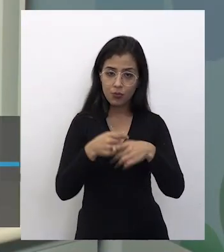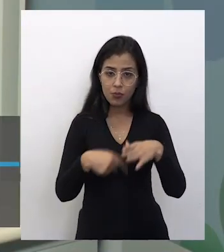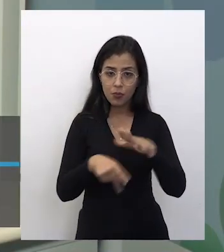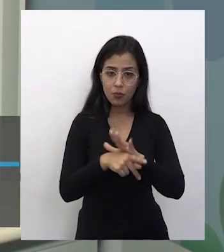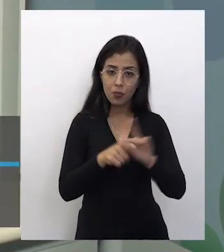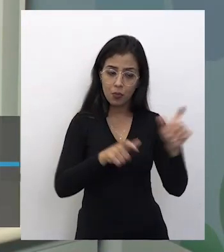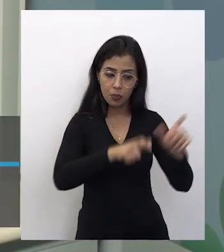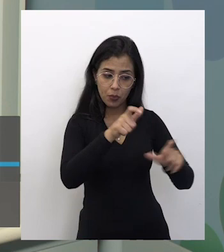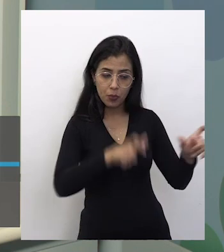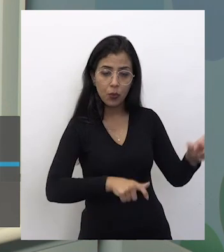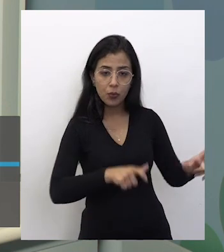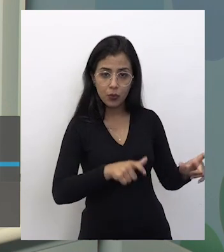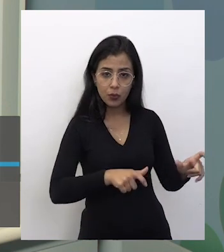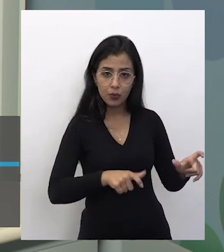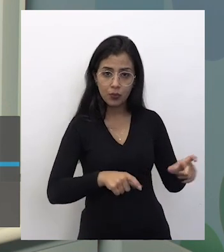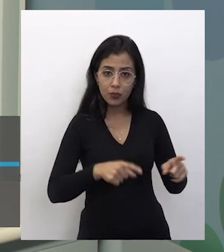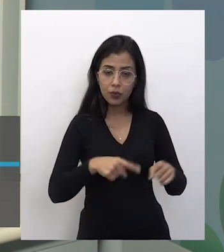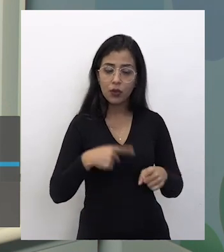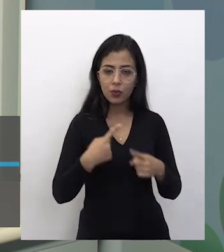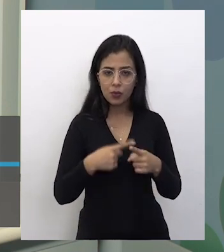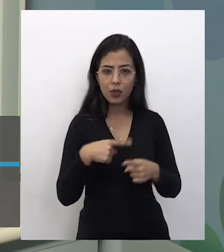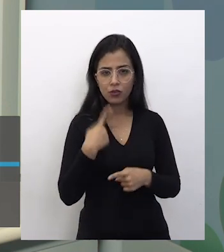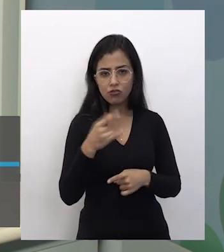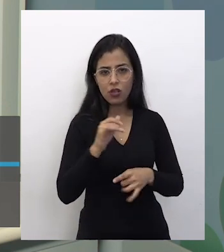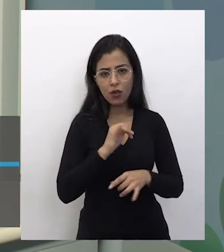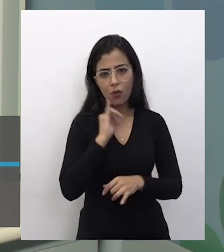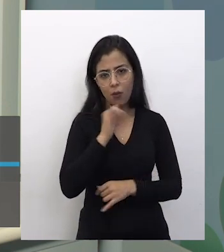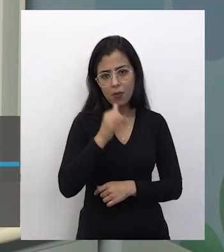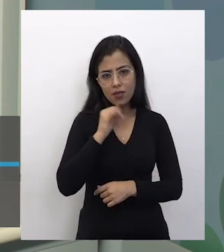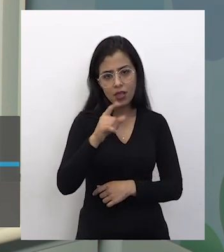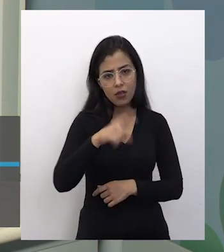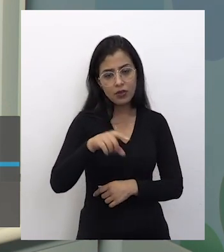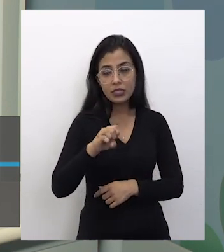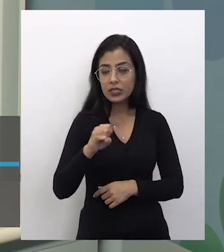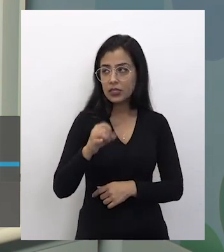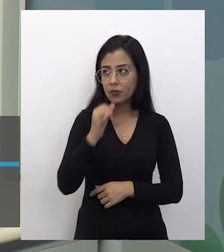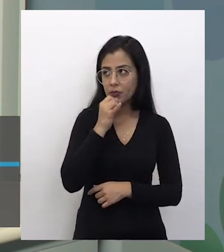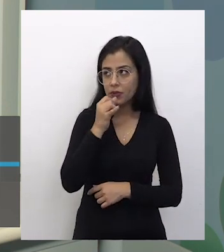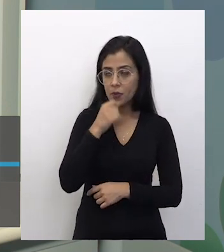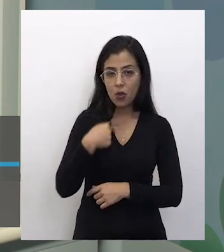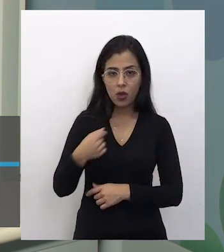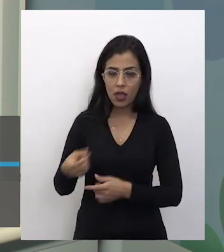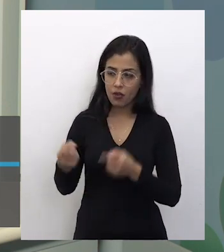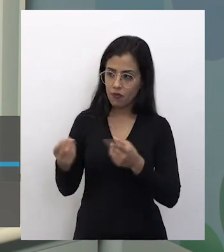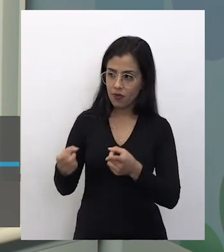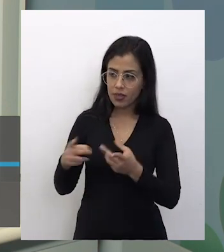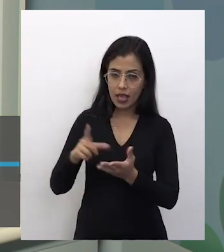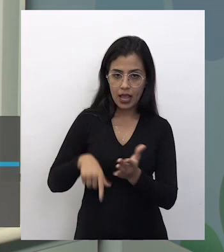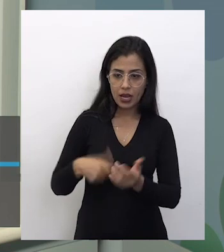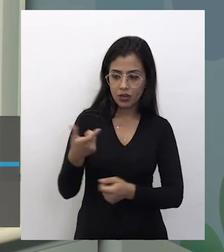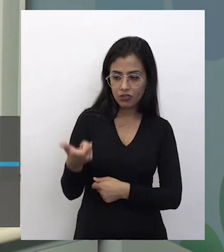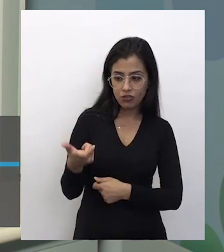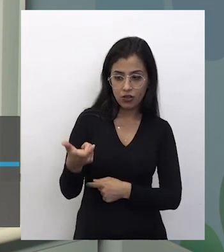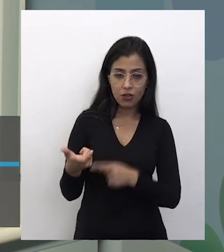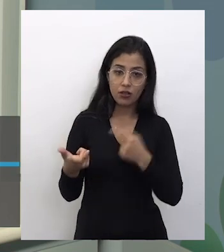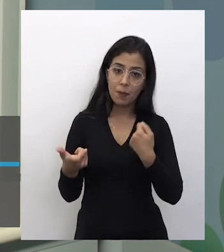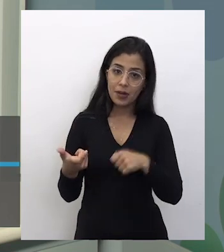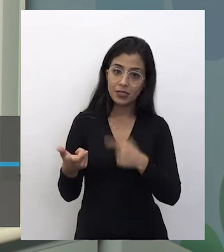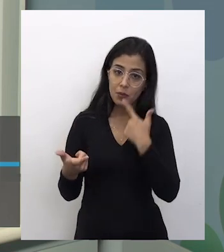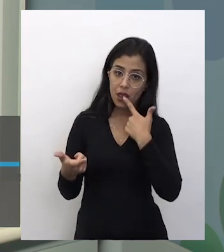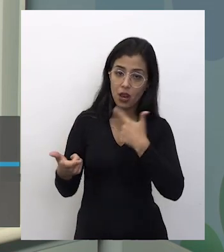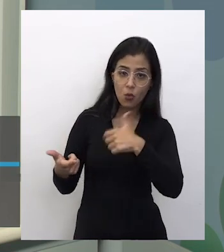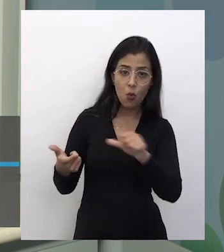direcionada ao público, que eu comentei bastante para vocês, a propaganda. Se eu vou vender cartões de crédito, então eu tenho que usar uma